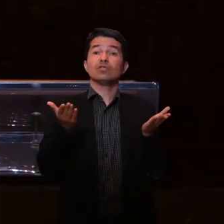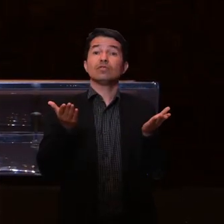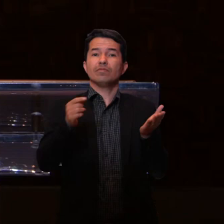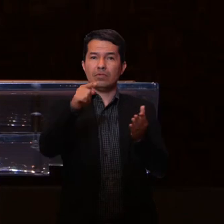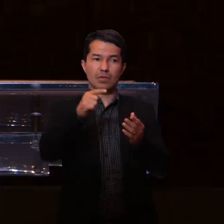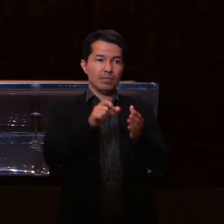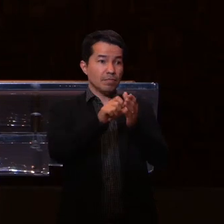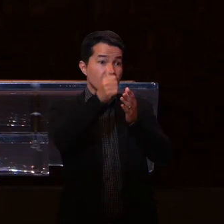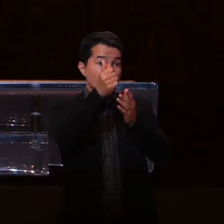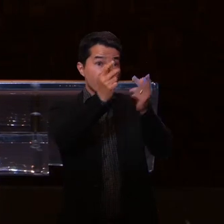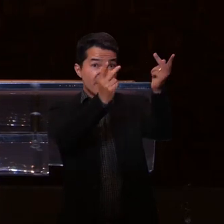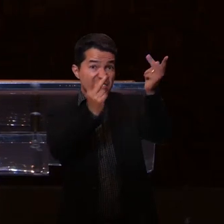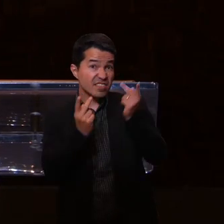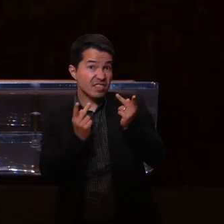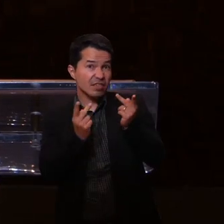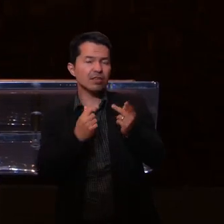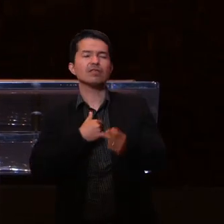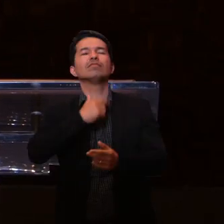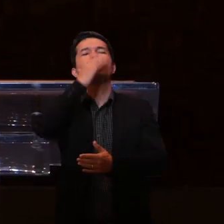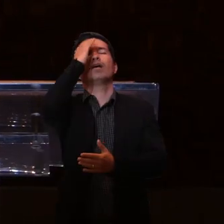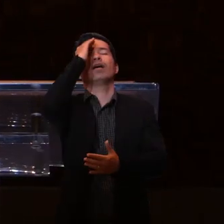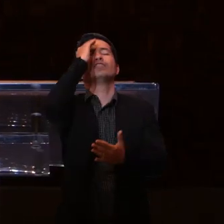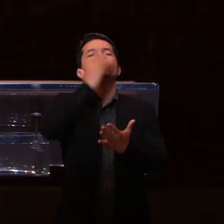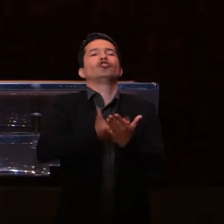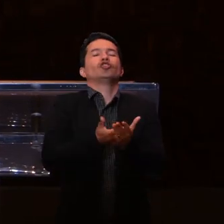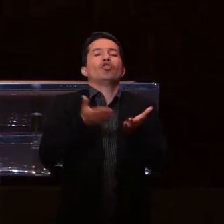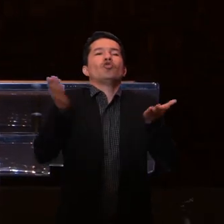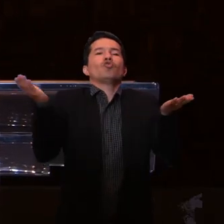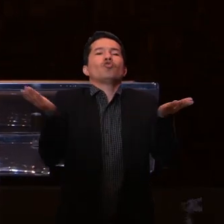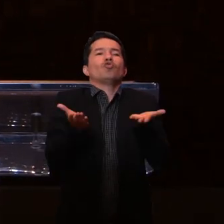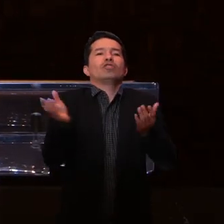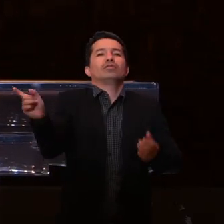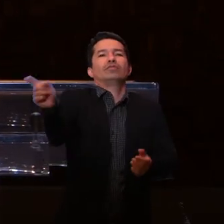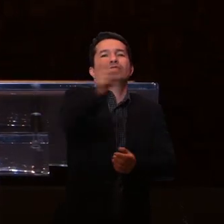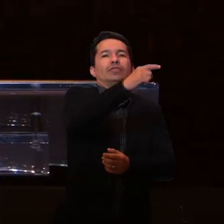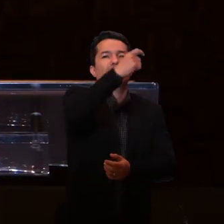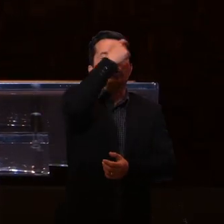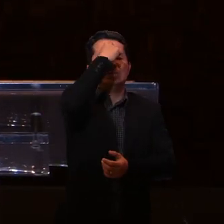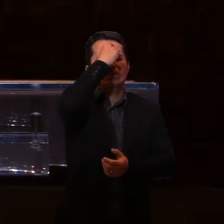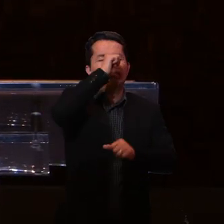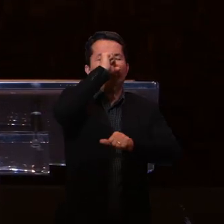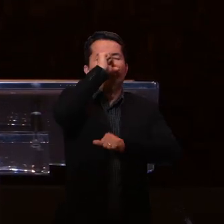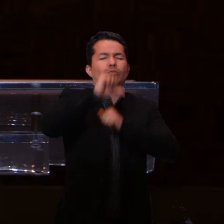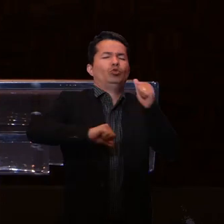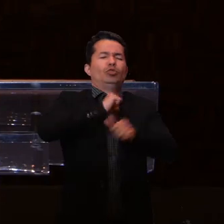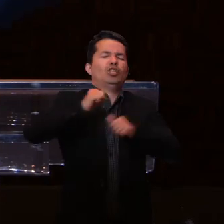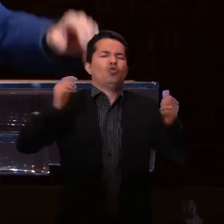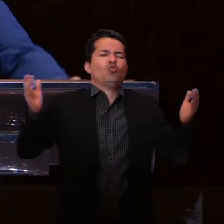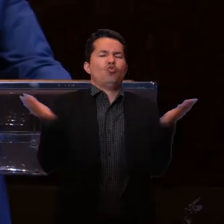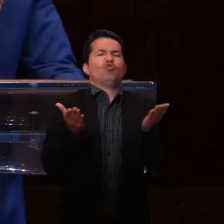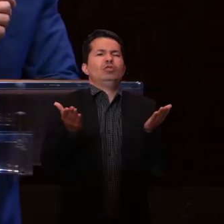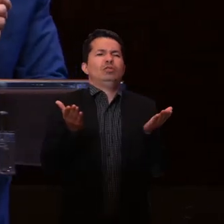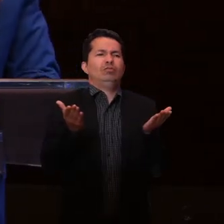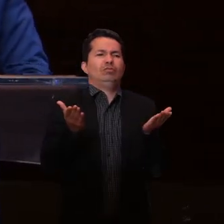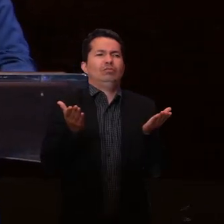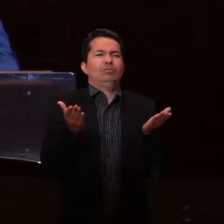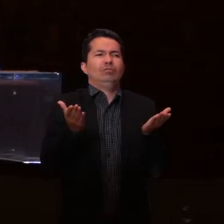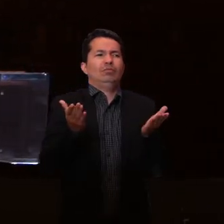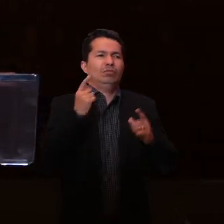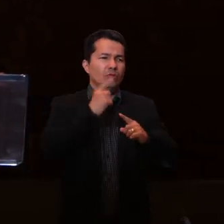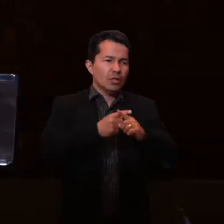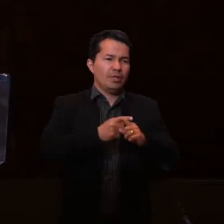mudar drasticamente depois do dia de hoje. Você crê nisso? A palavra de Deus é